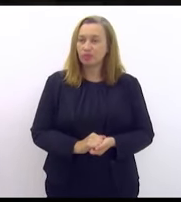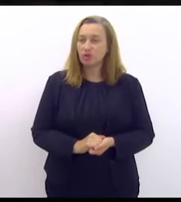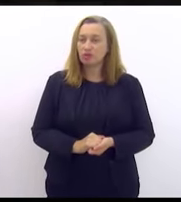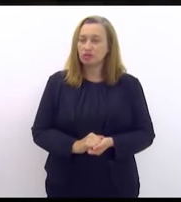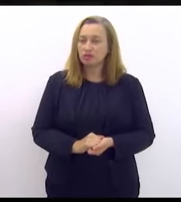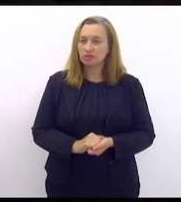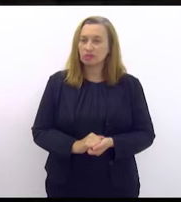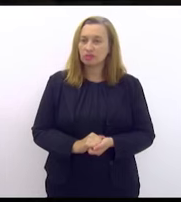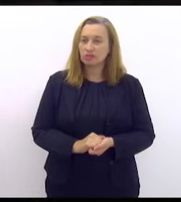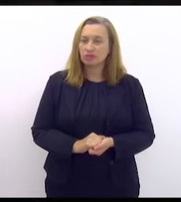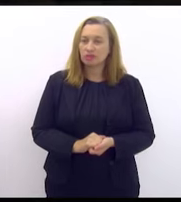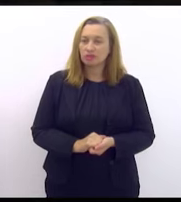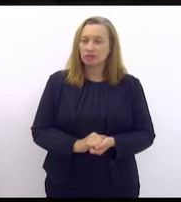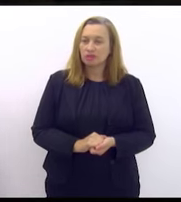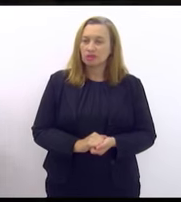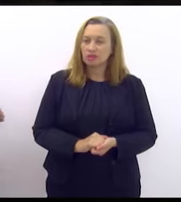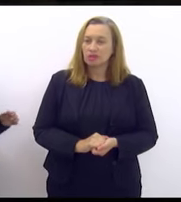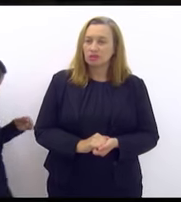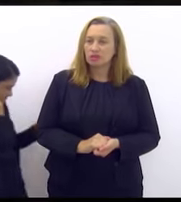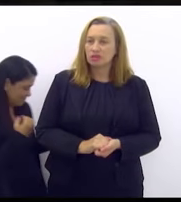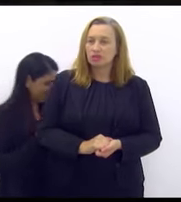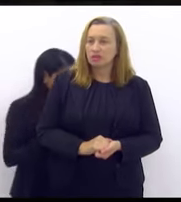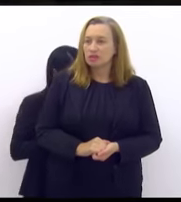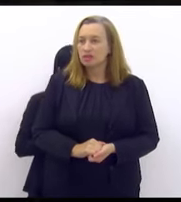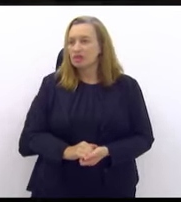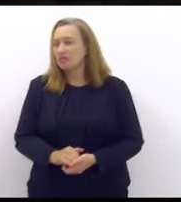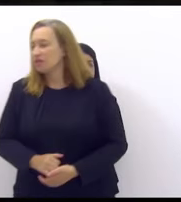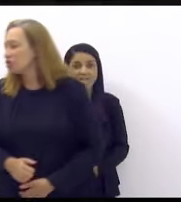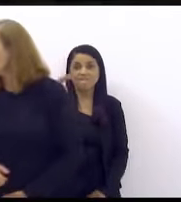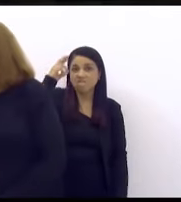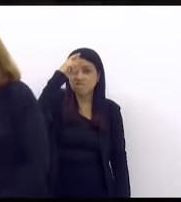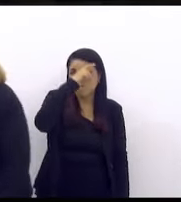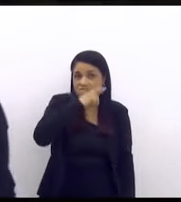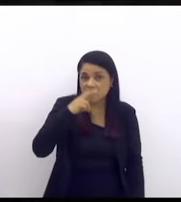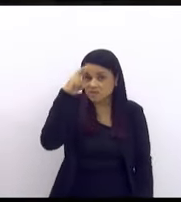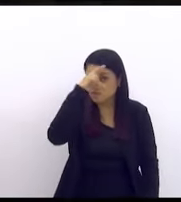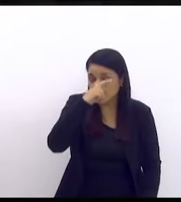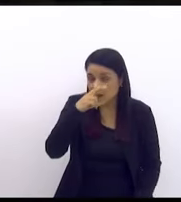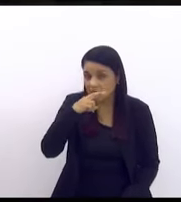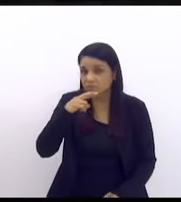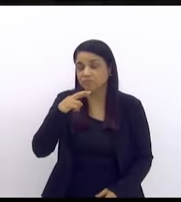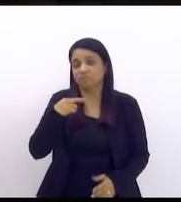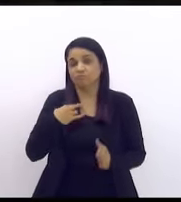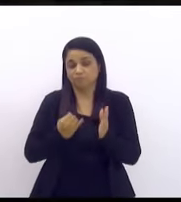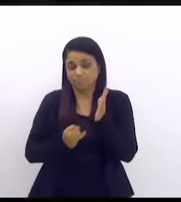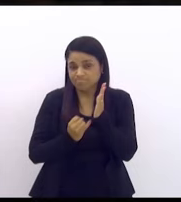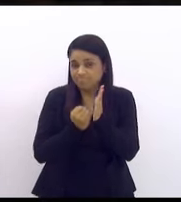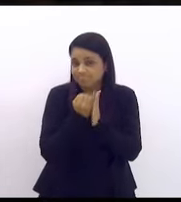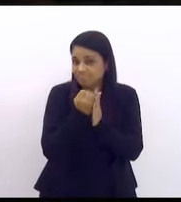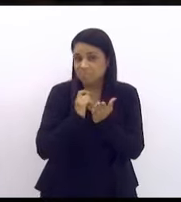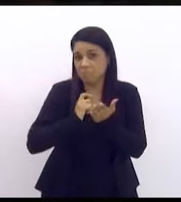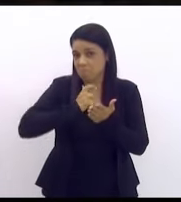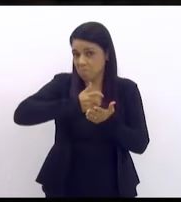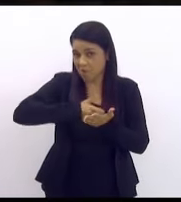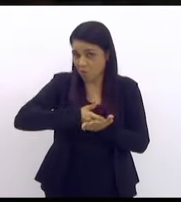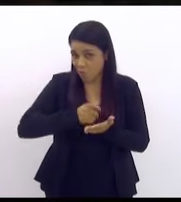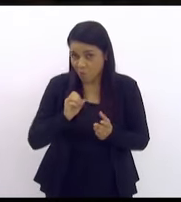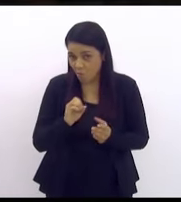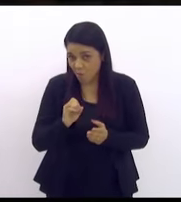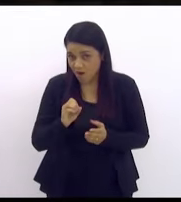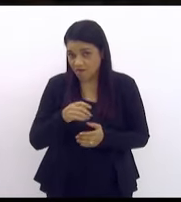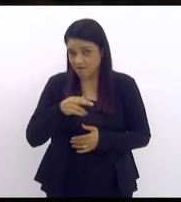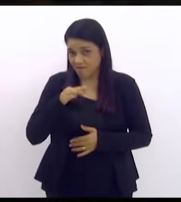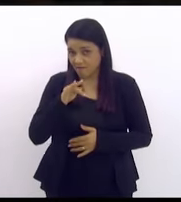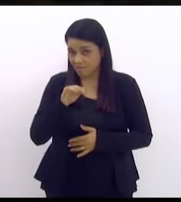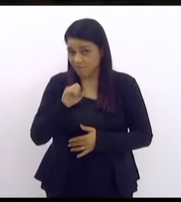ser investigado por sonegação fiscal, nós continuaremos